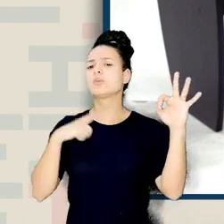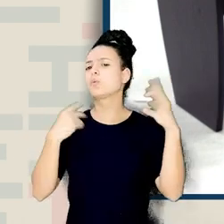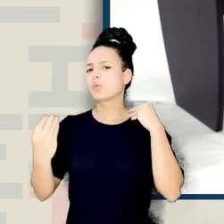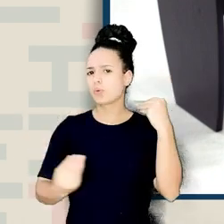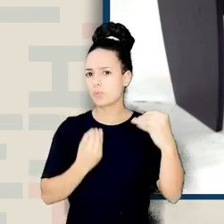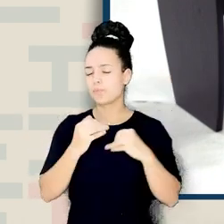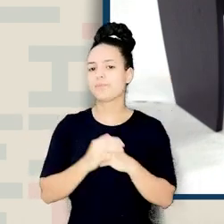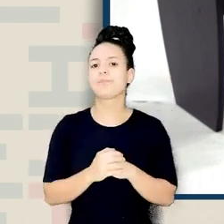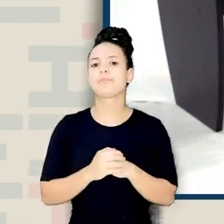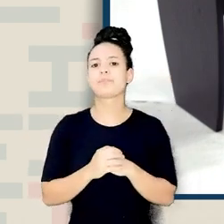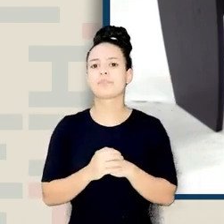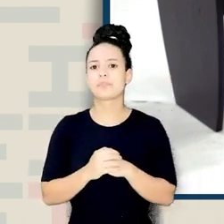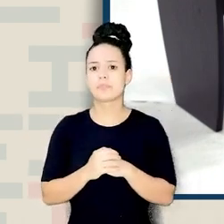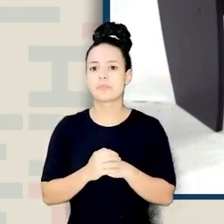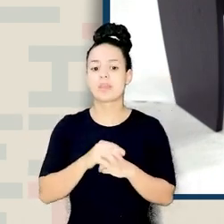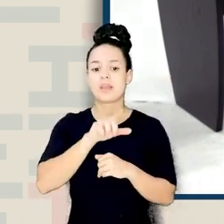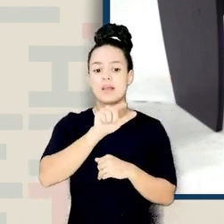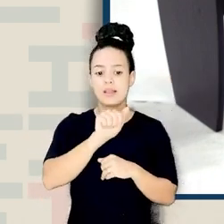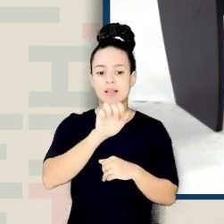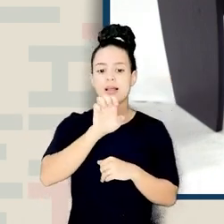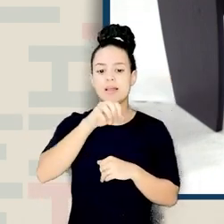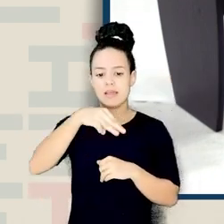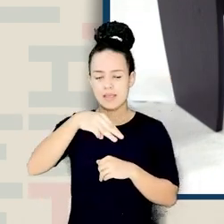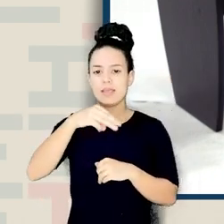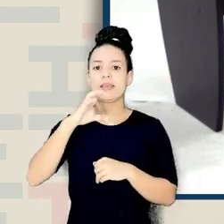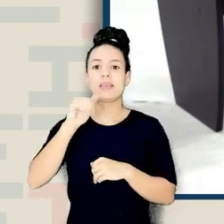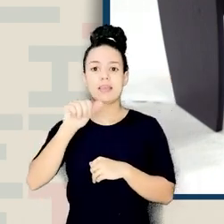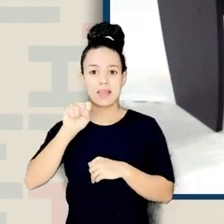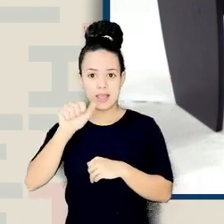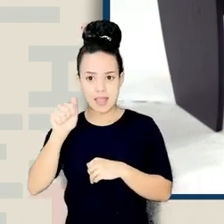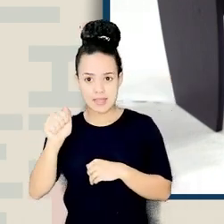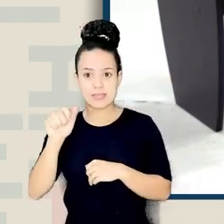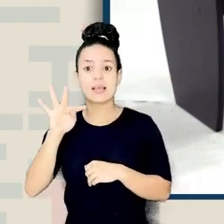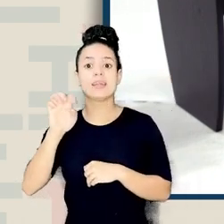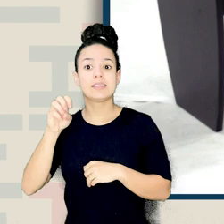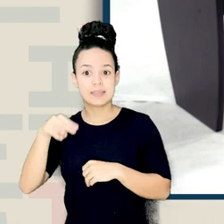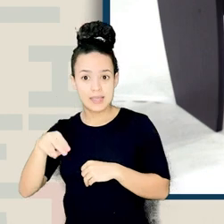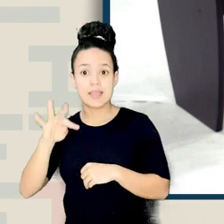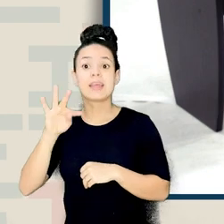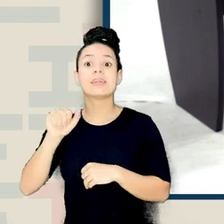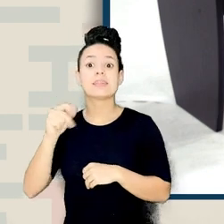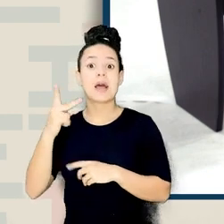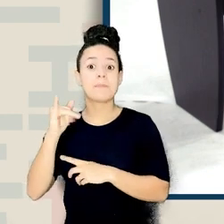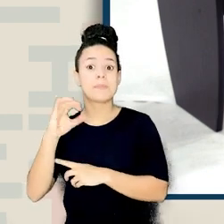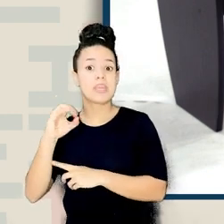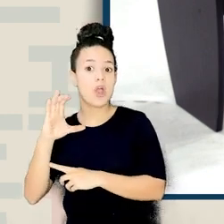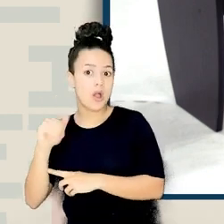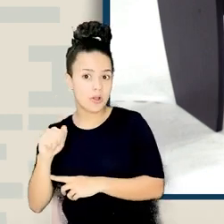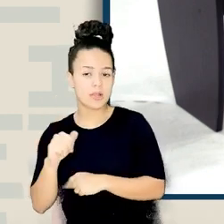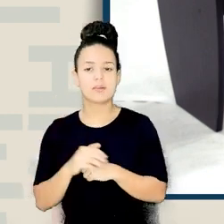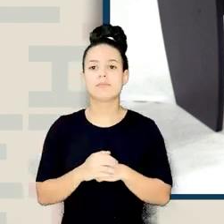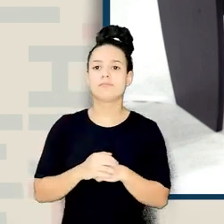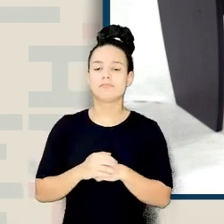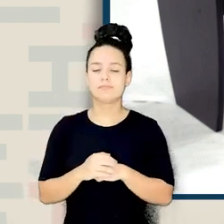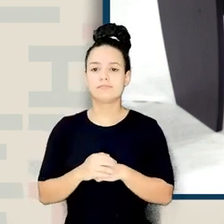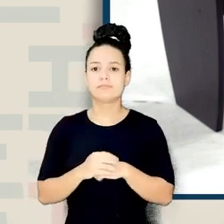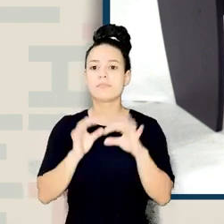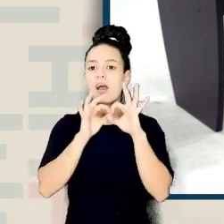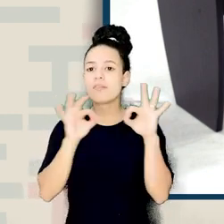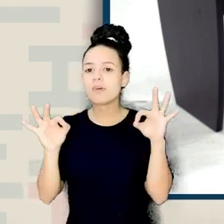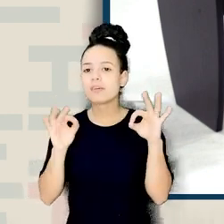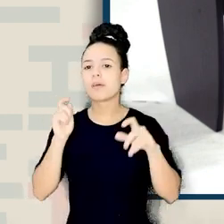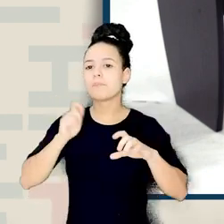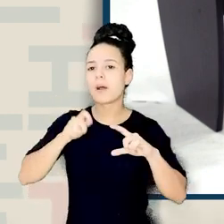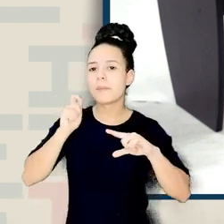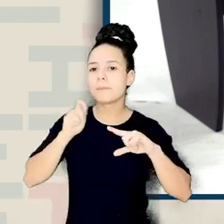frase: lá em casa tem tapioca, lá em casa tem tapioca.